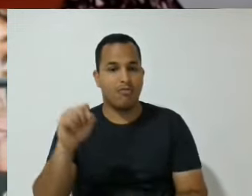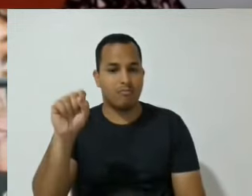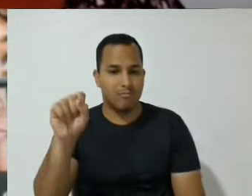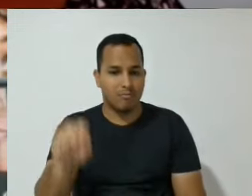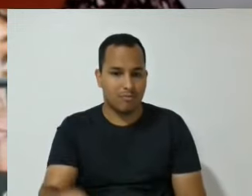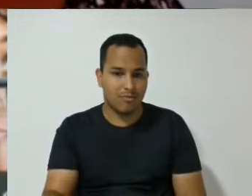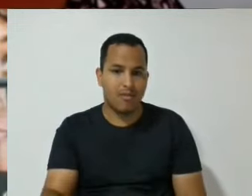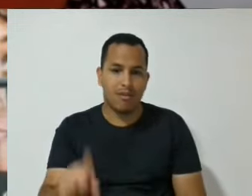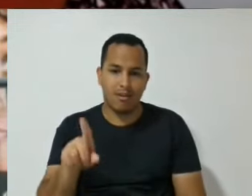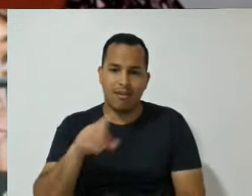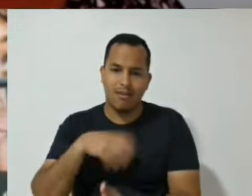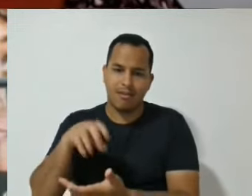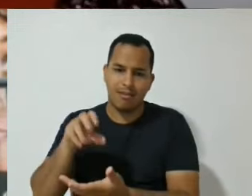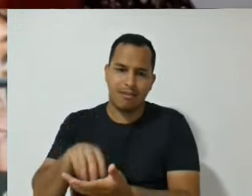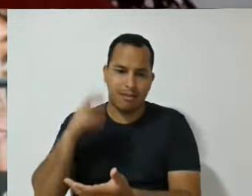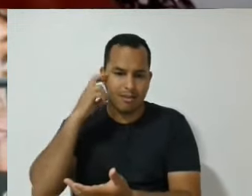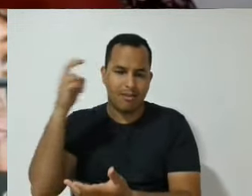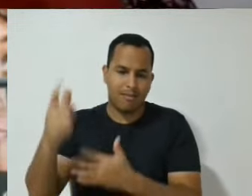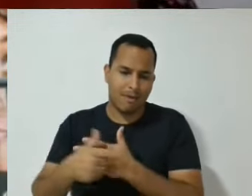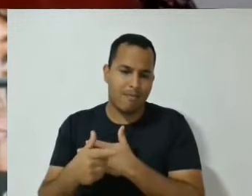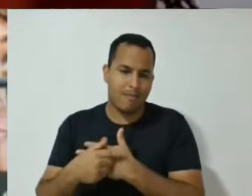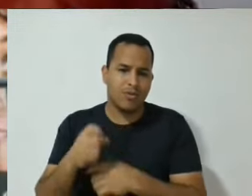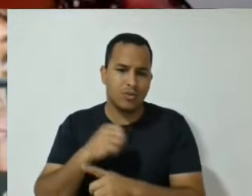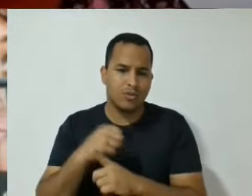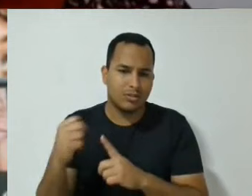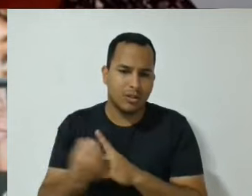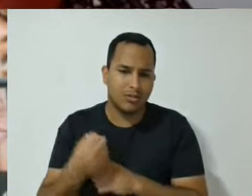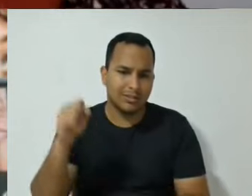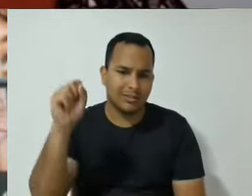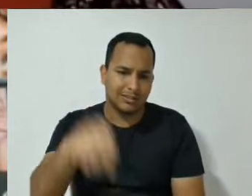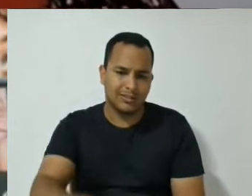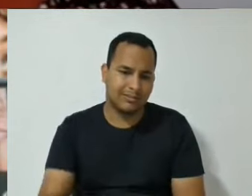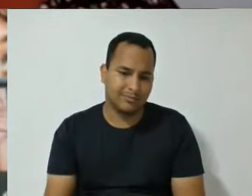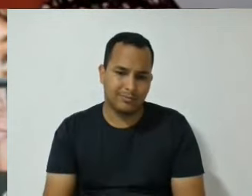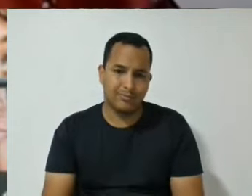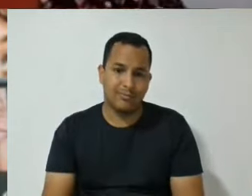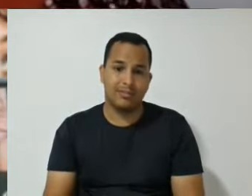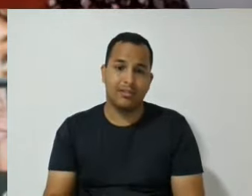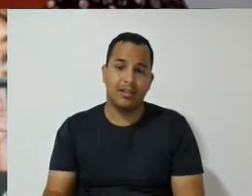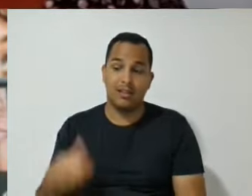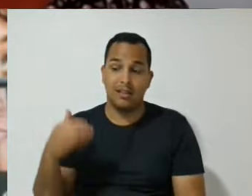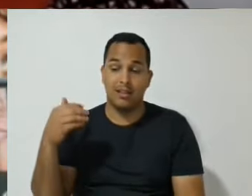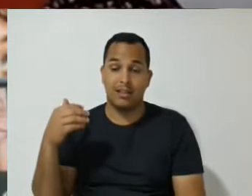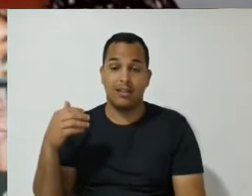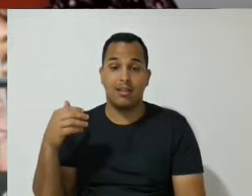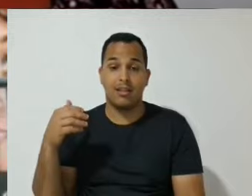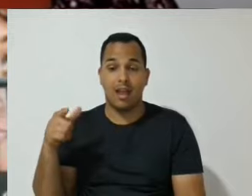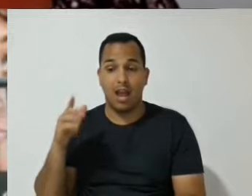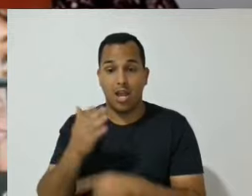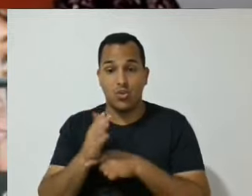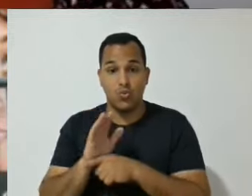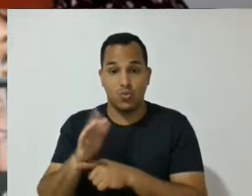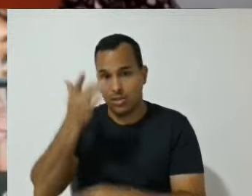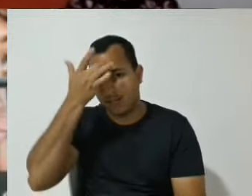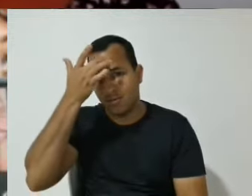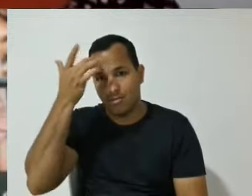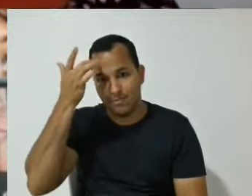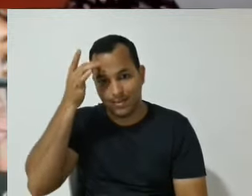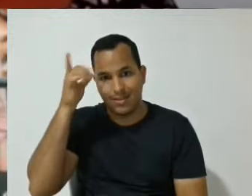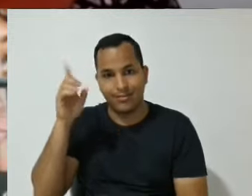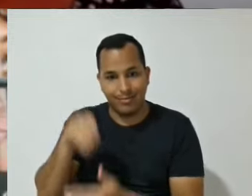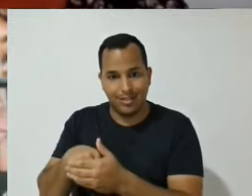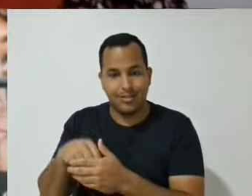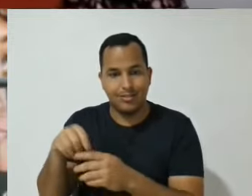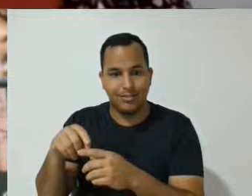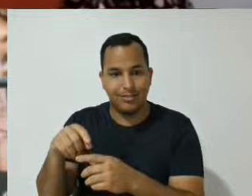Centro Cultural ele tem uma função social, né? Ele trabalha a questão da saúde mental, a arte na saúde lá no São Bernardo, em outros